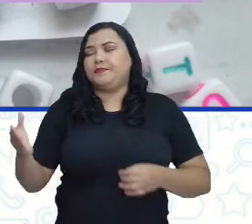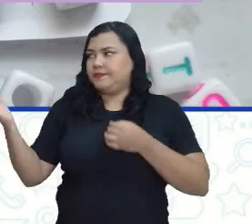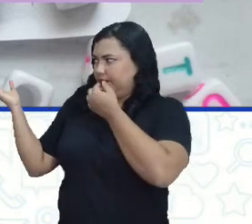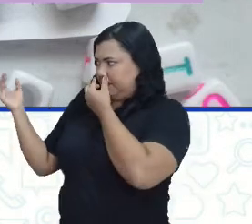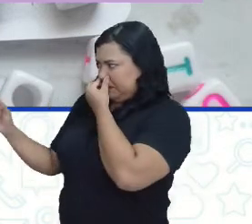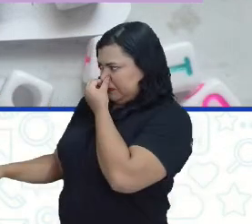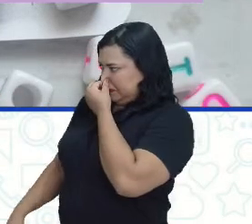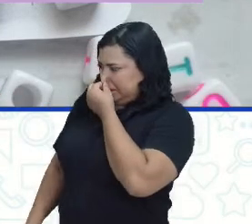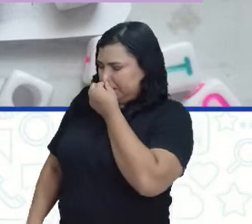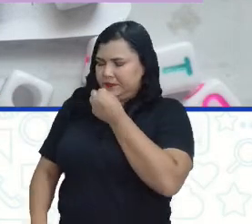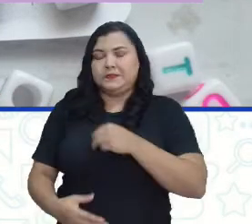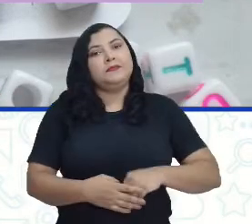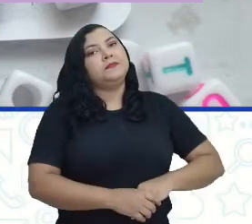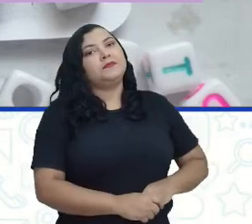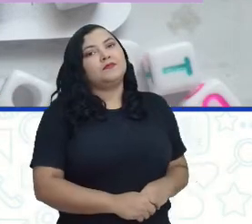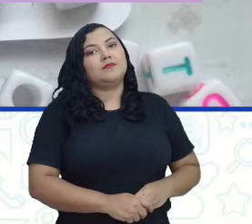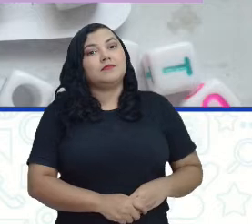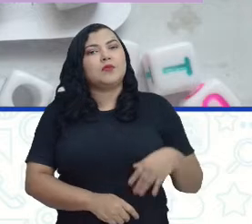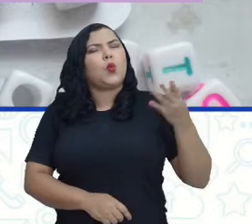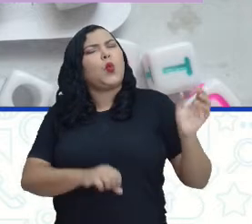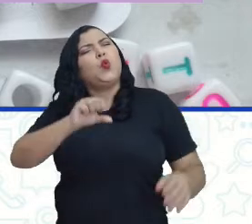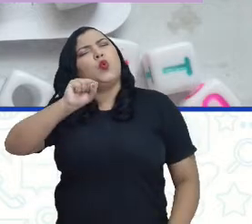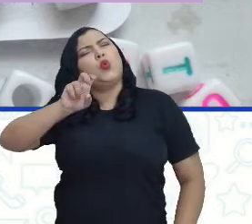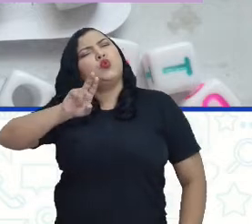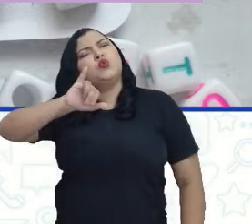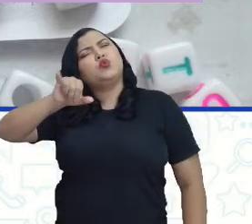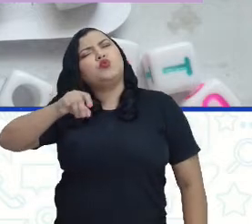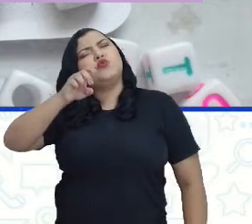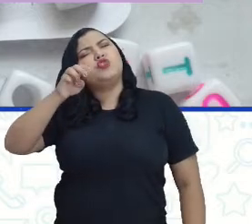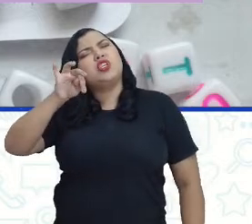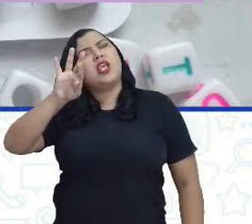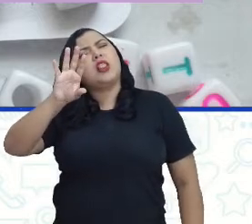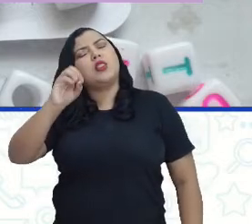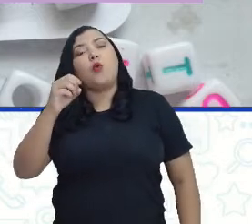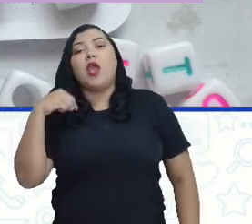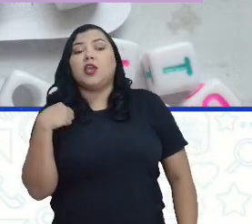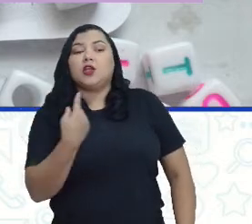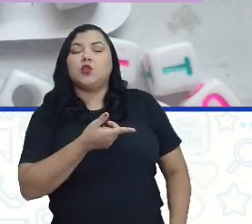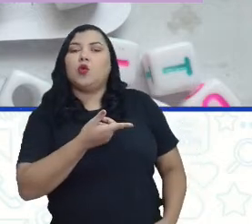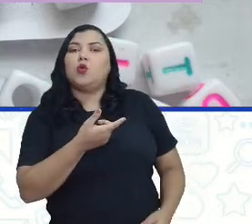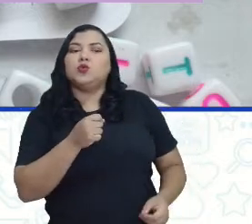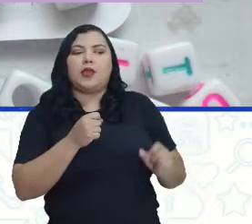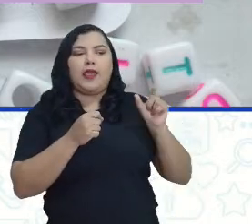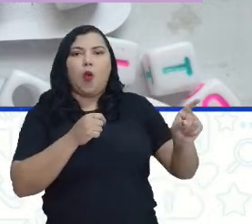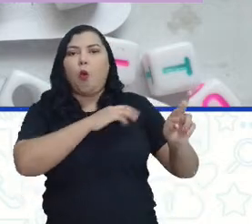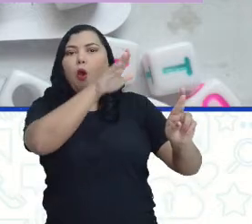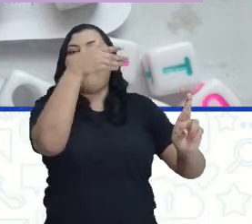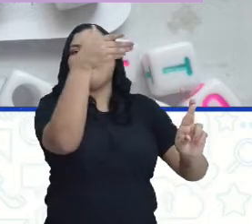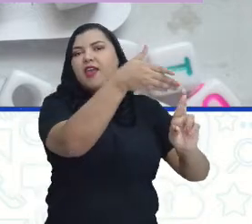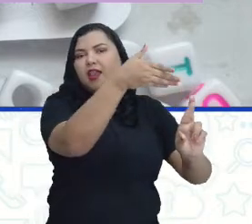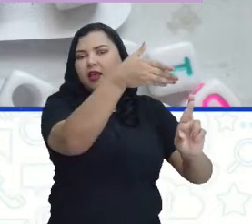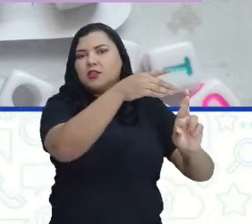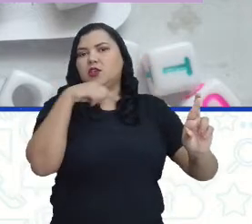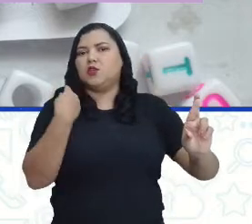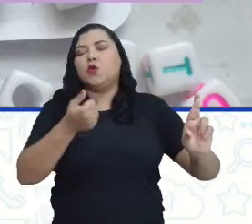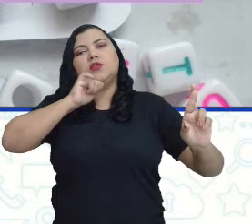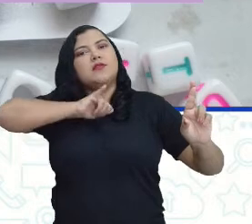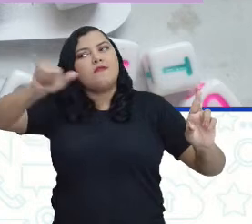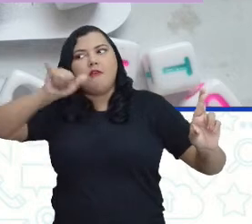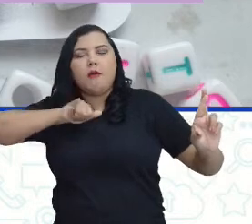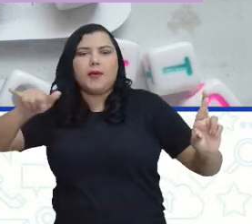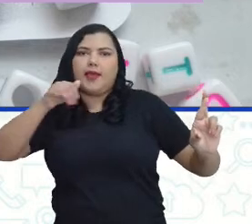sujeito é o elemento da oração a respeito do qual damos algumas informações. Seu núcleo, ou